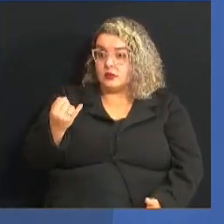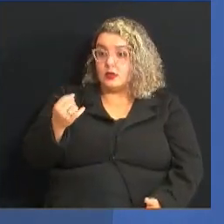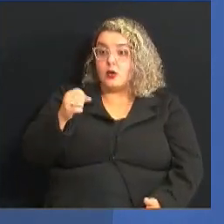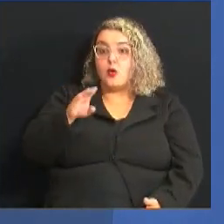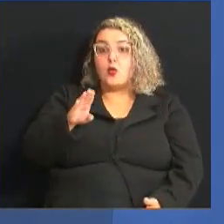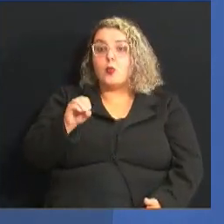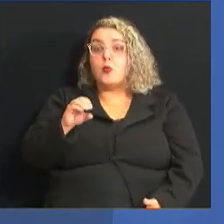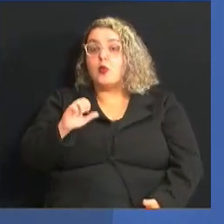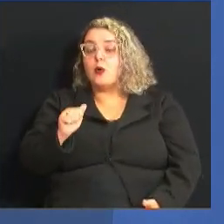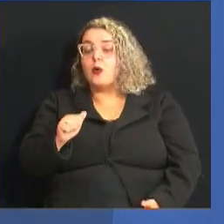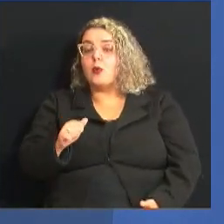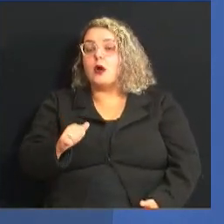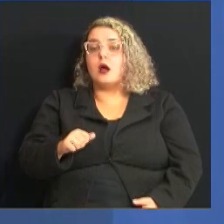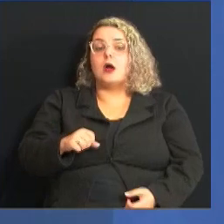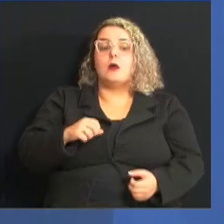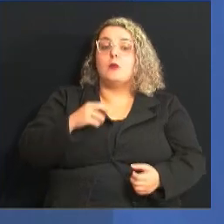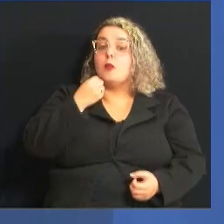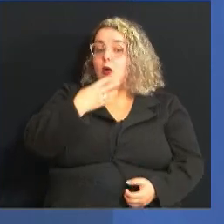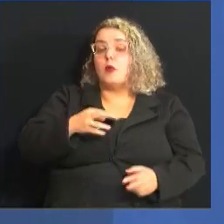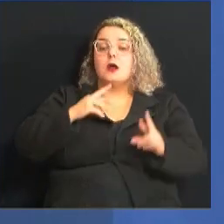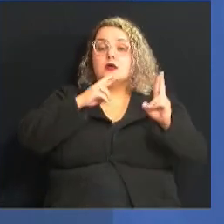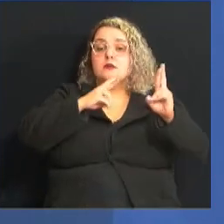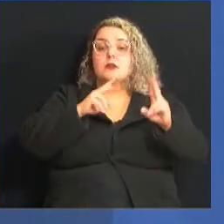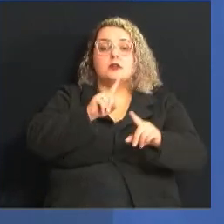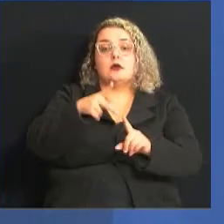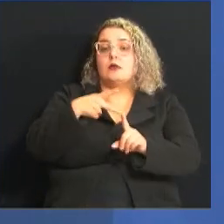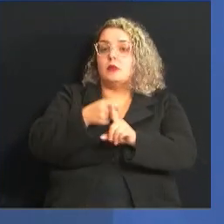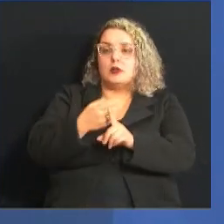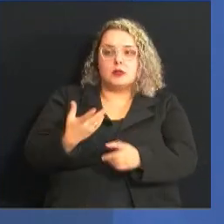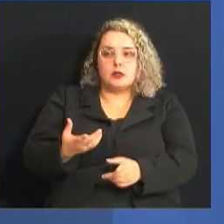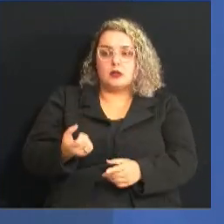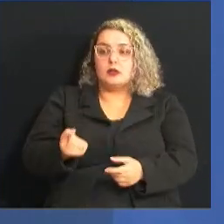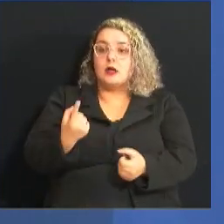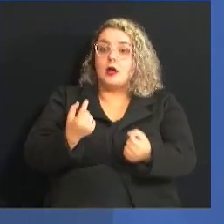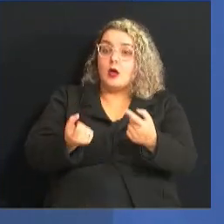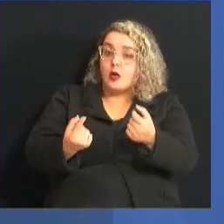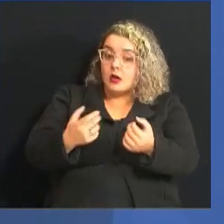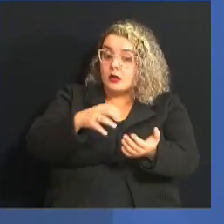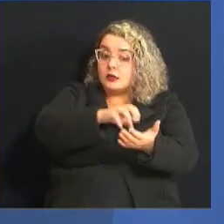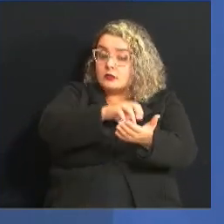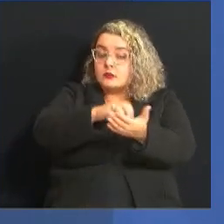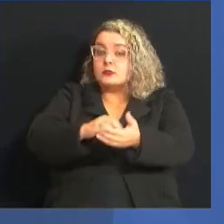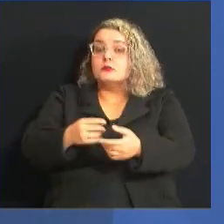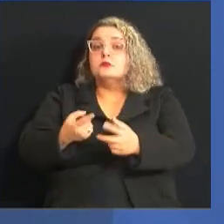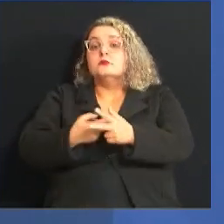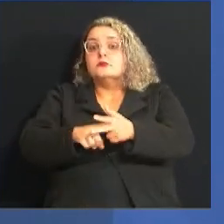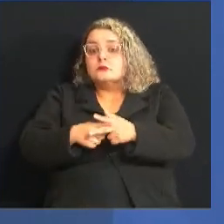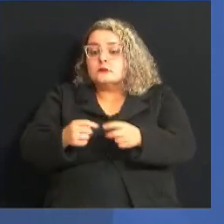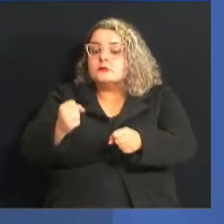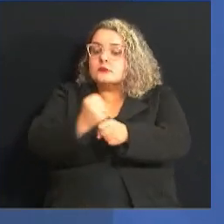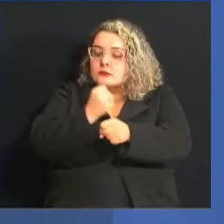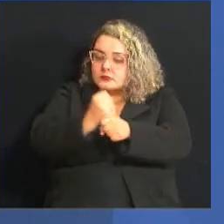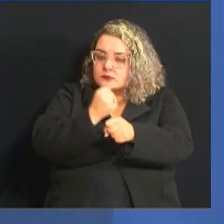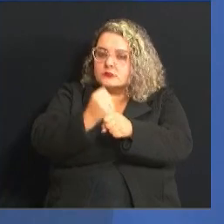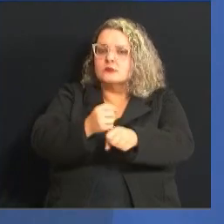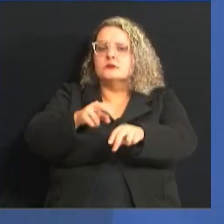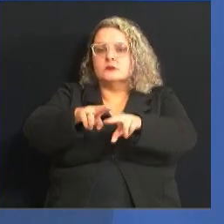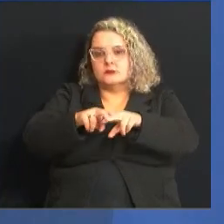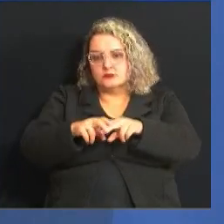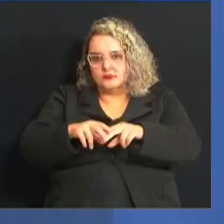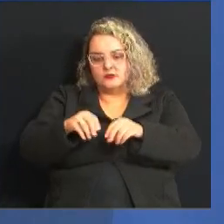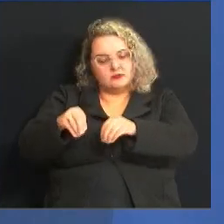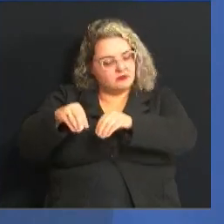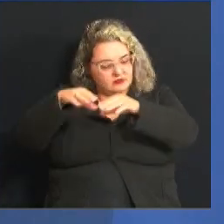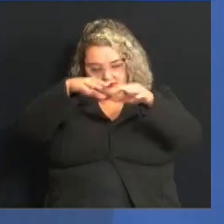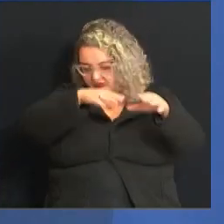Esperança que não aplica a vacina. A gente tem também alguns centros de saúde que estão em reforma, por isso a vacinação foi deslocada ou